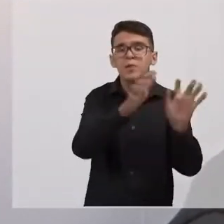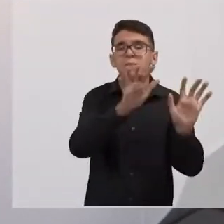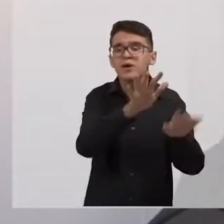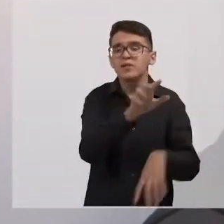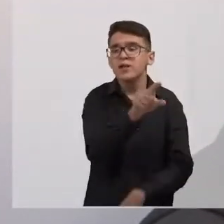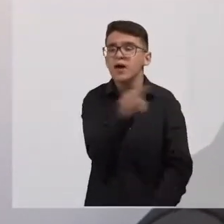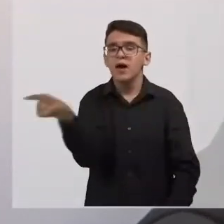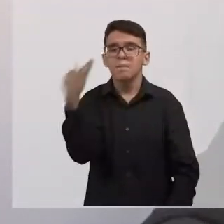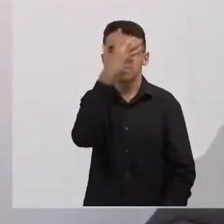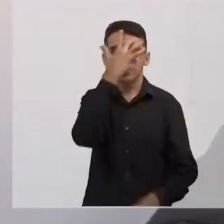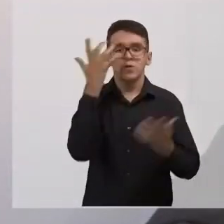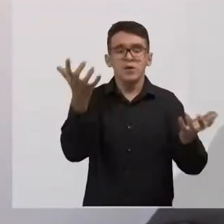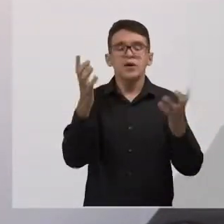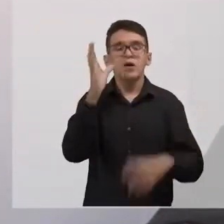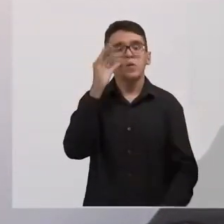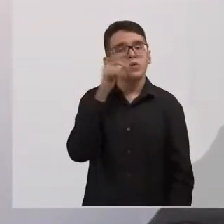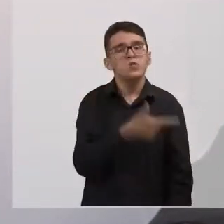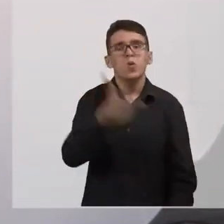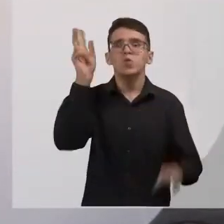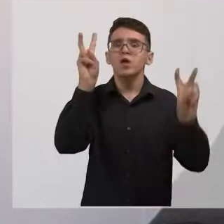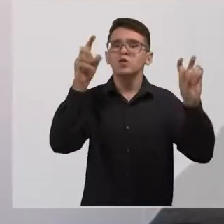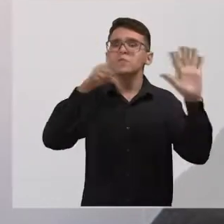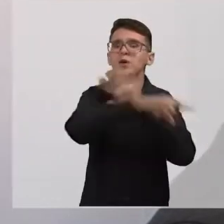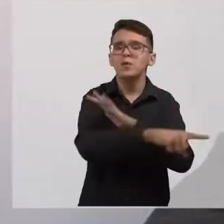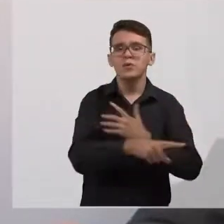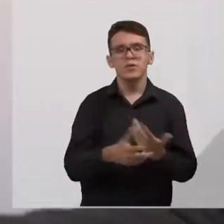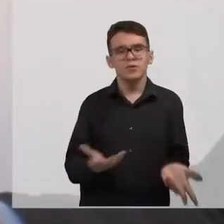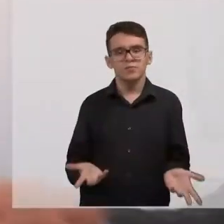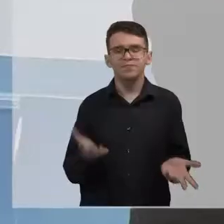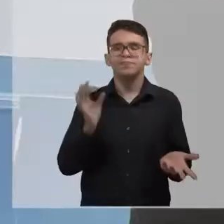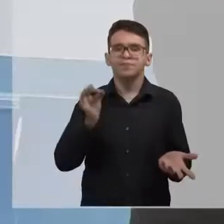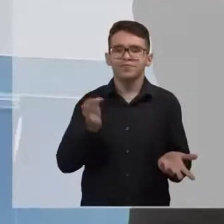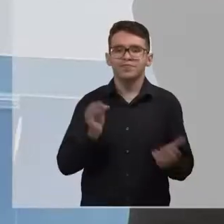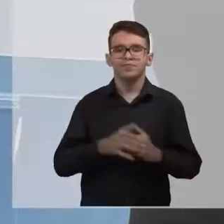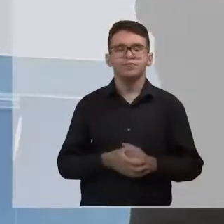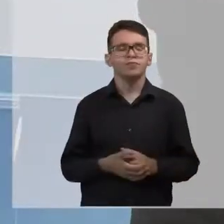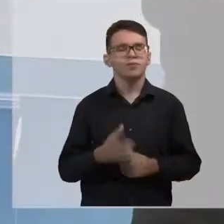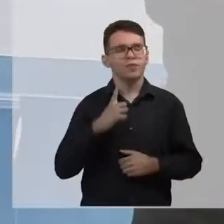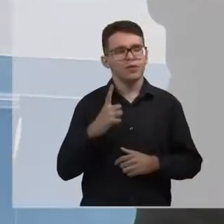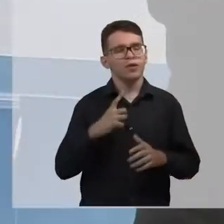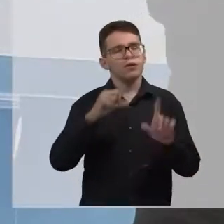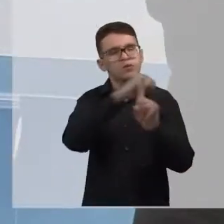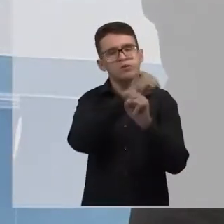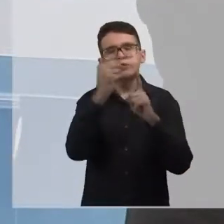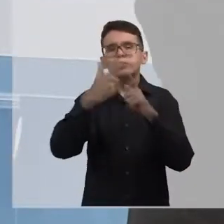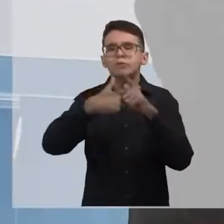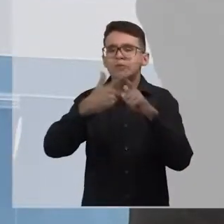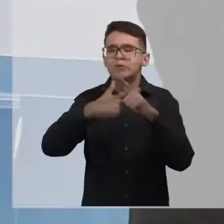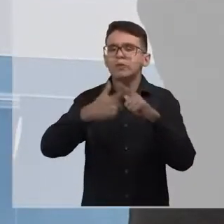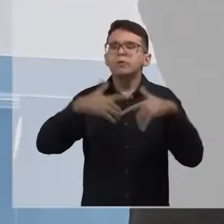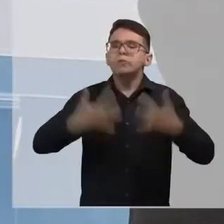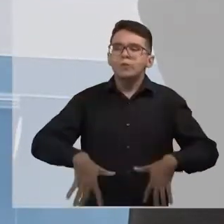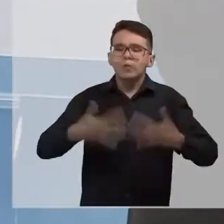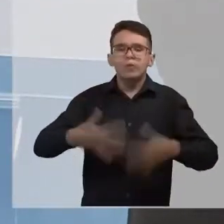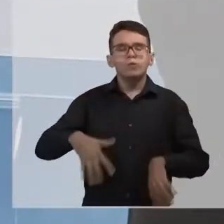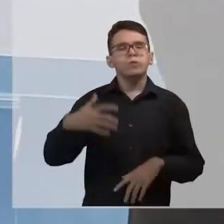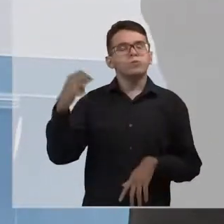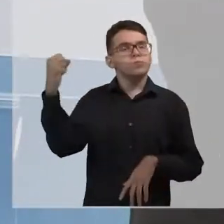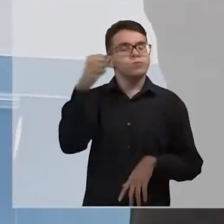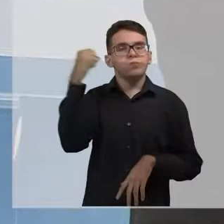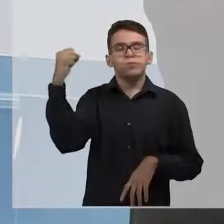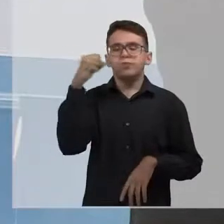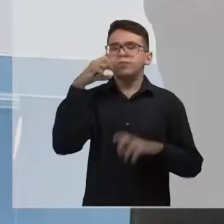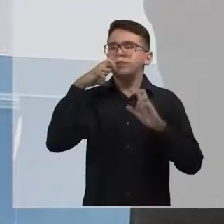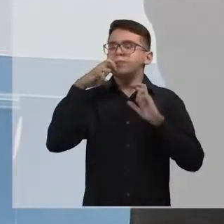usada para tirar o Brasil da crise. Nós temos problemas sociais gritantes. Gravíssimos.